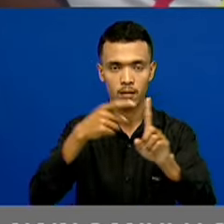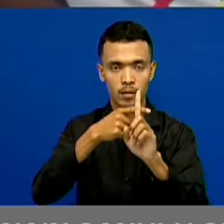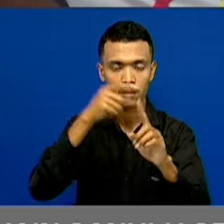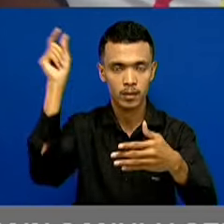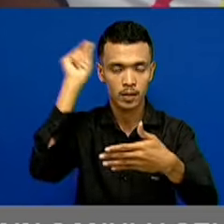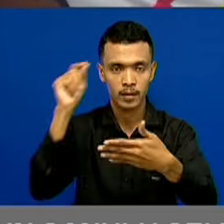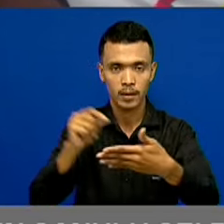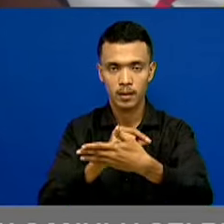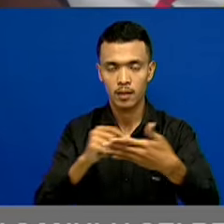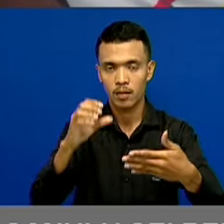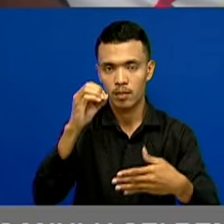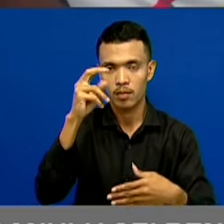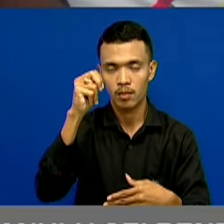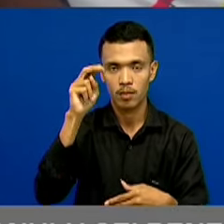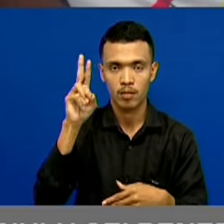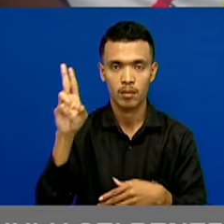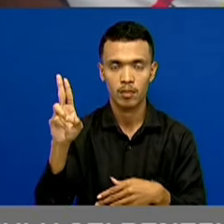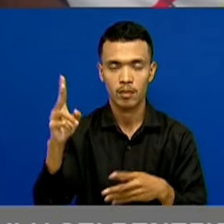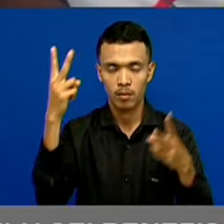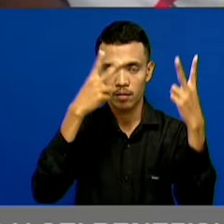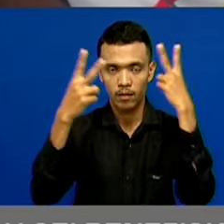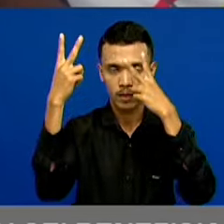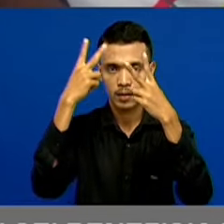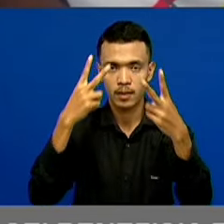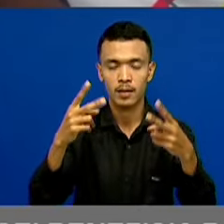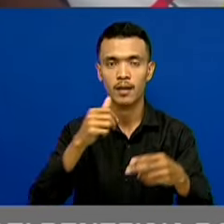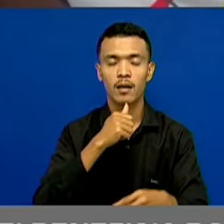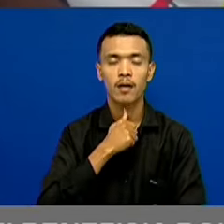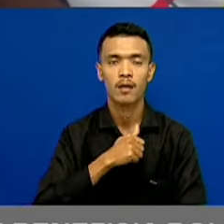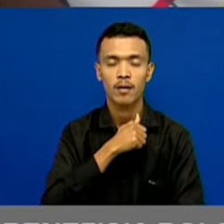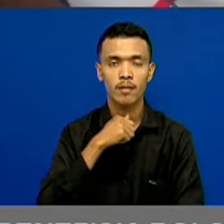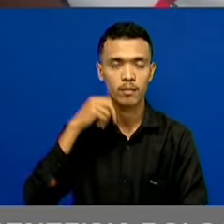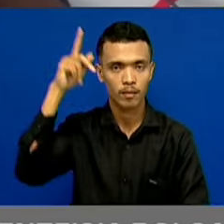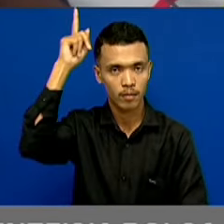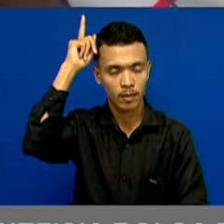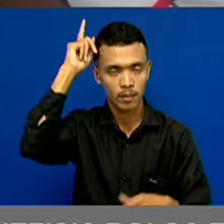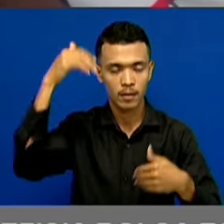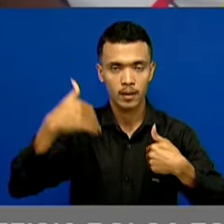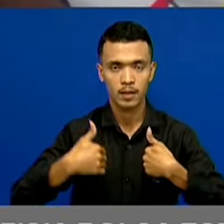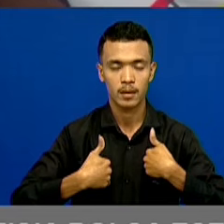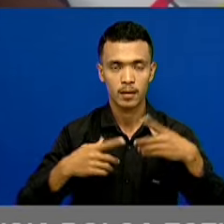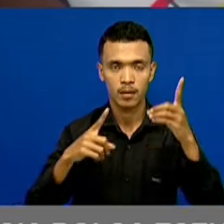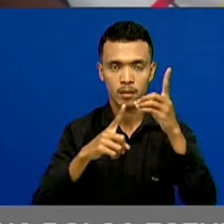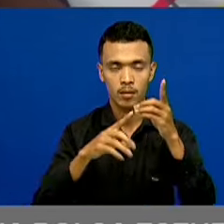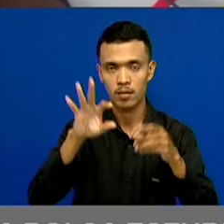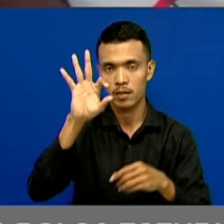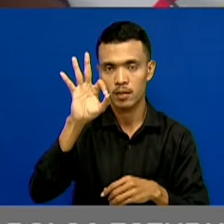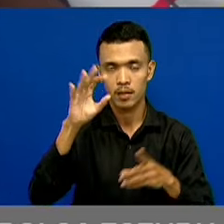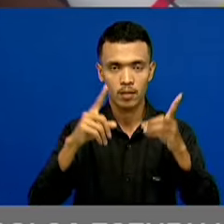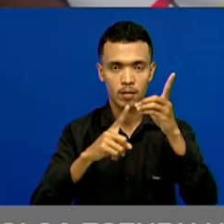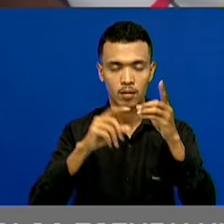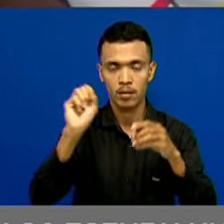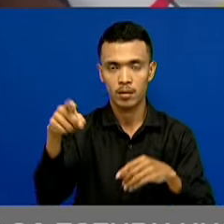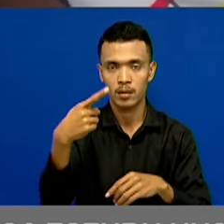António Guterres rua visita sua santidade amo Papa Francisco e loron sia to Rua Nulu Racing ida fula